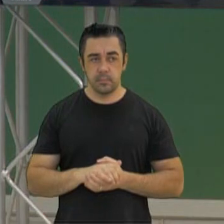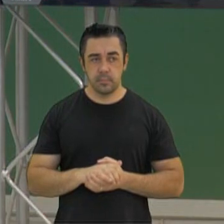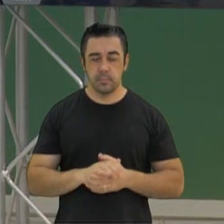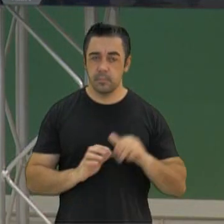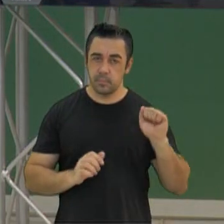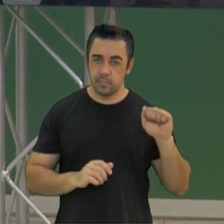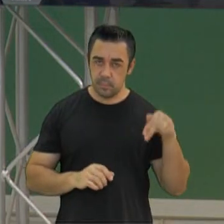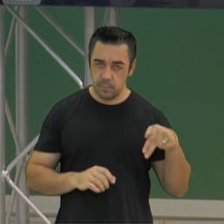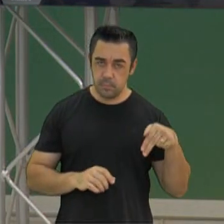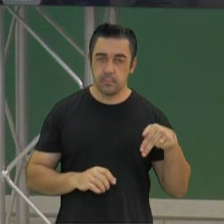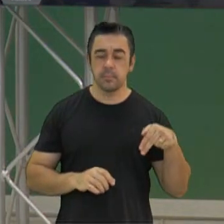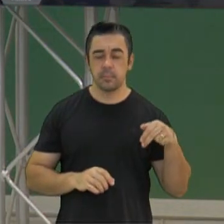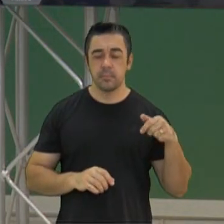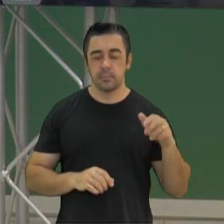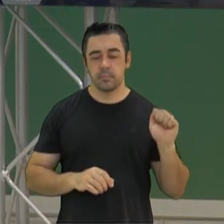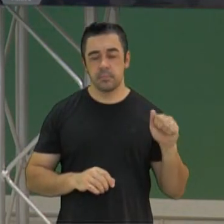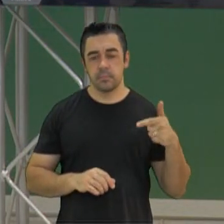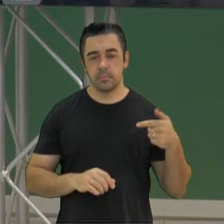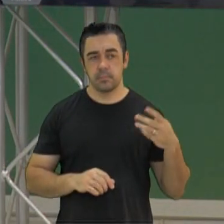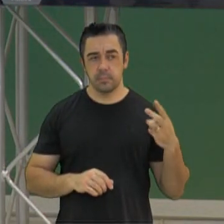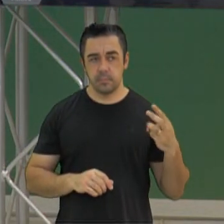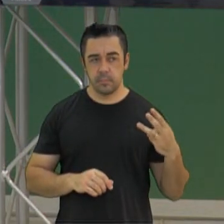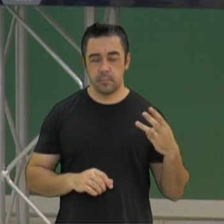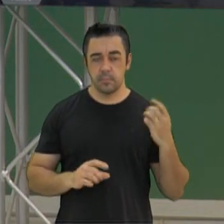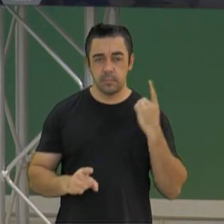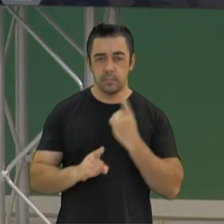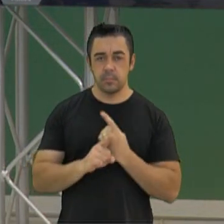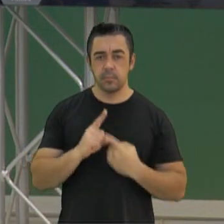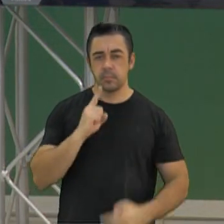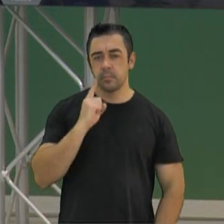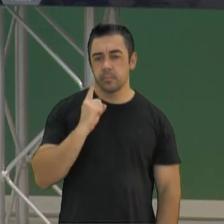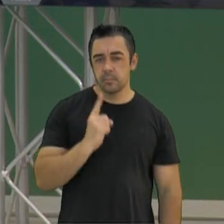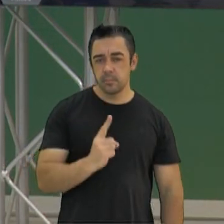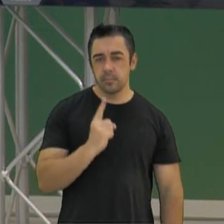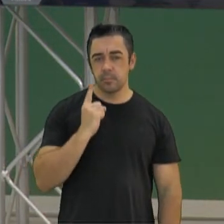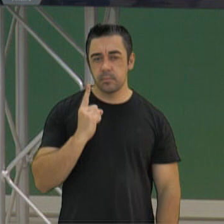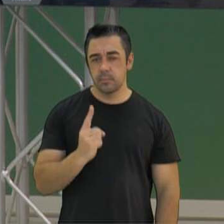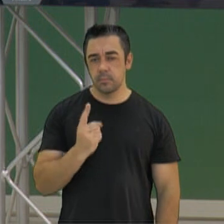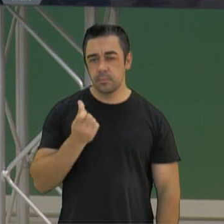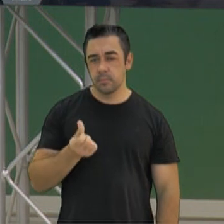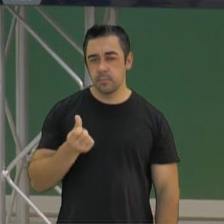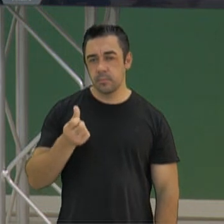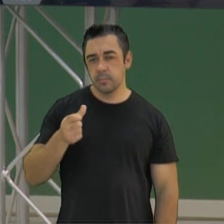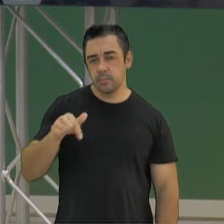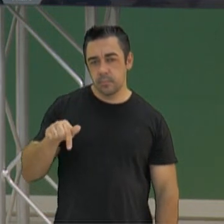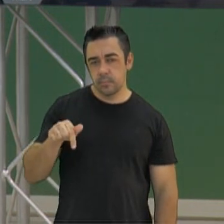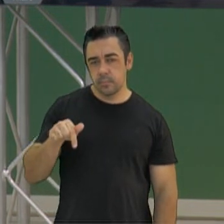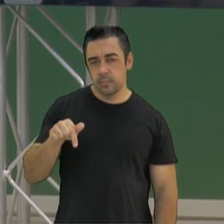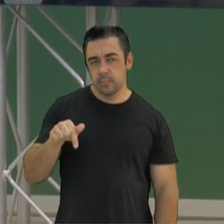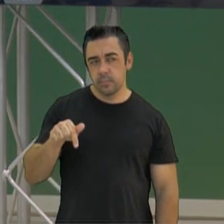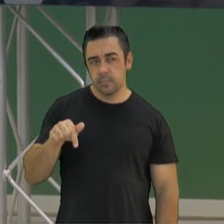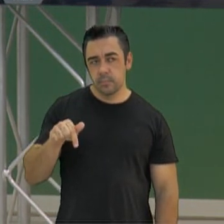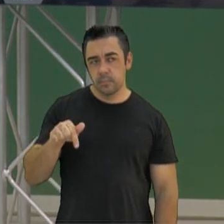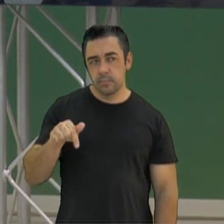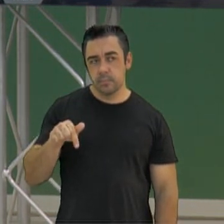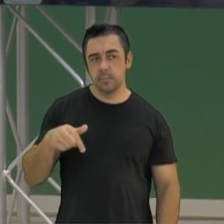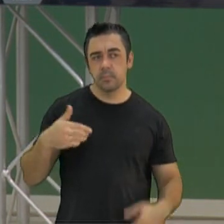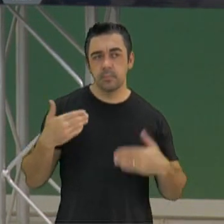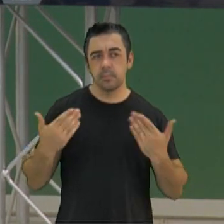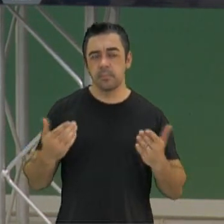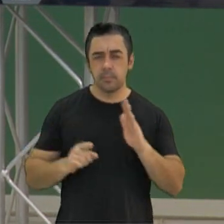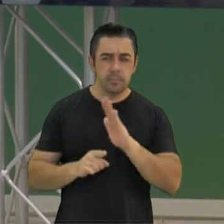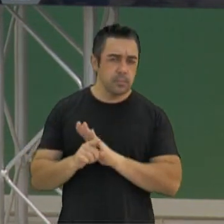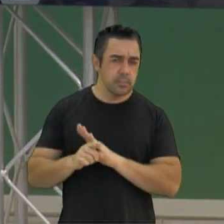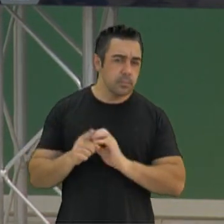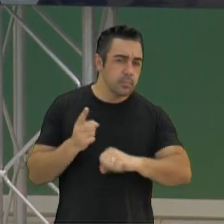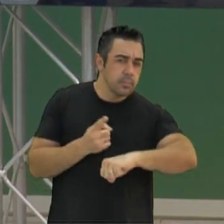Fazendo as contas aqui, nós chegamos que o termo geral vale 1.167. Então, eu vou responder lá. Peraí. Qual que é a pergunta?